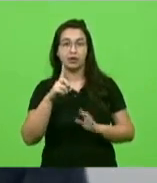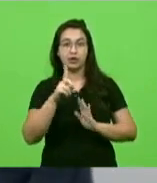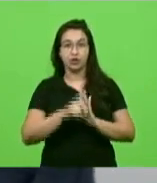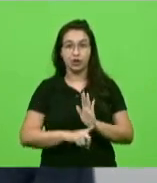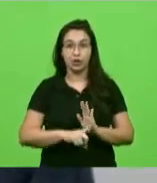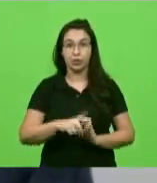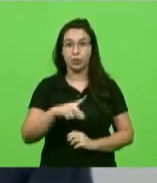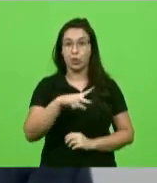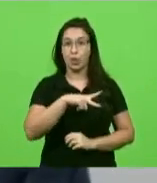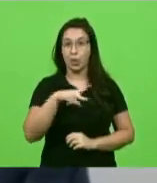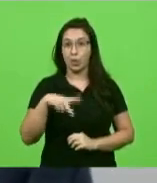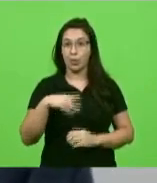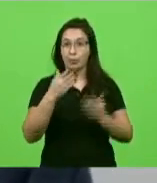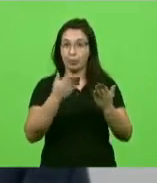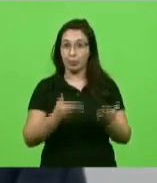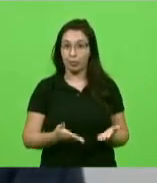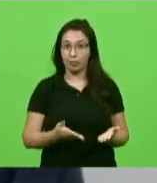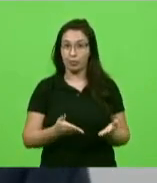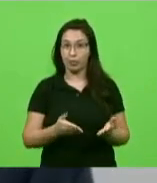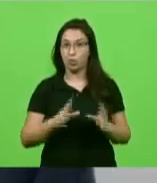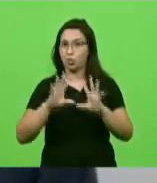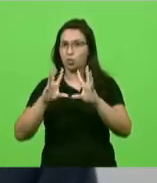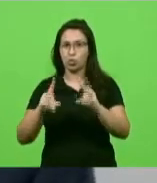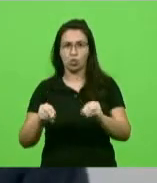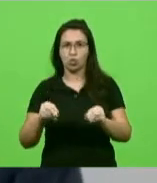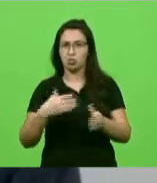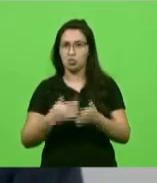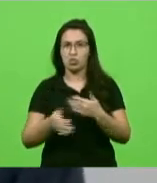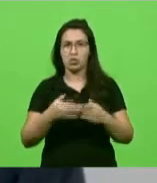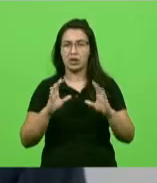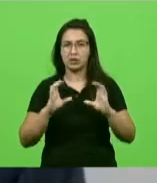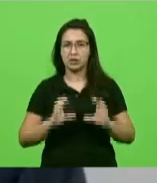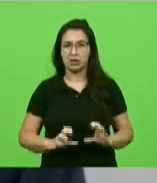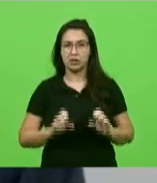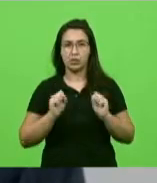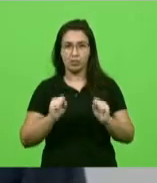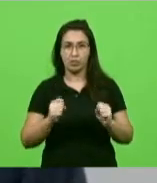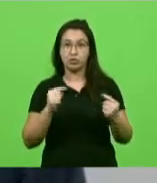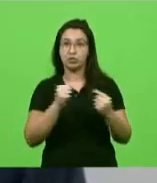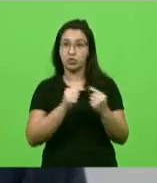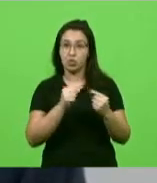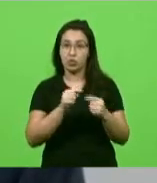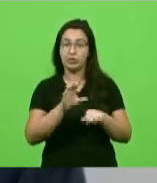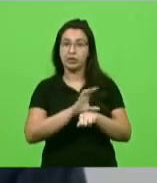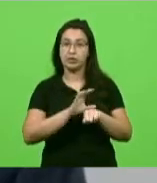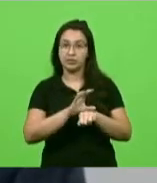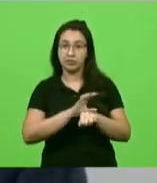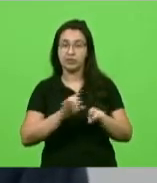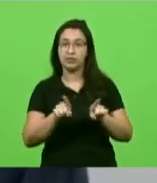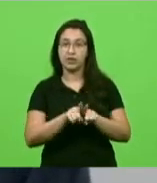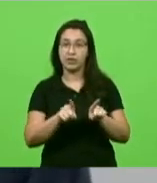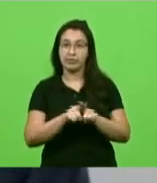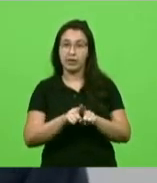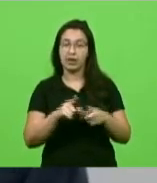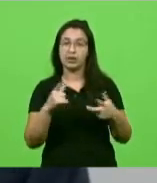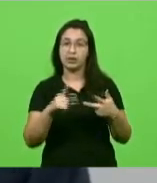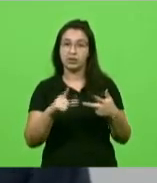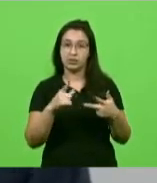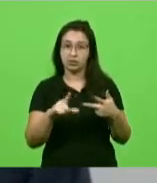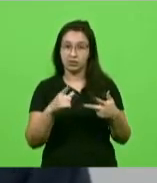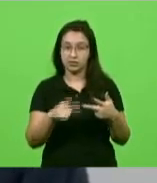público que comporta todo cidadão. É previsto constitucionalmente e na legislação